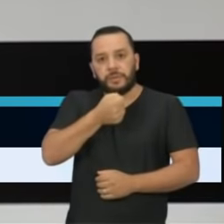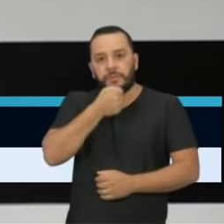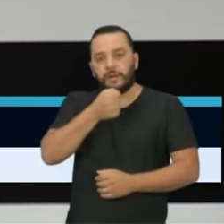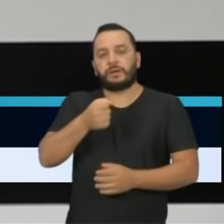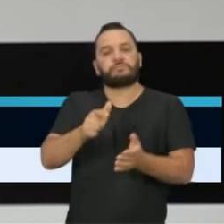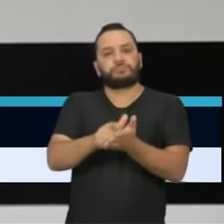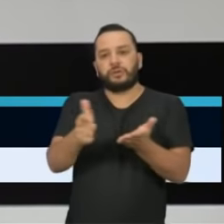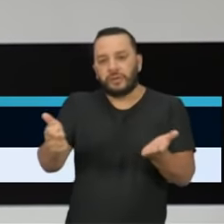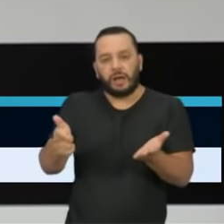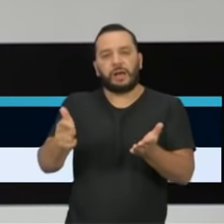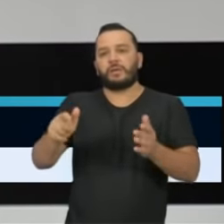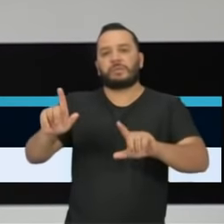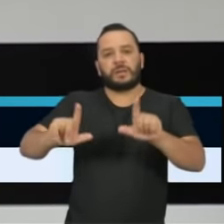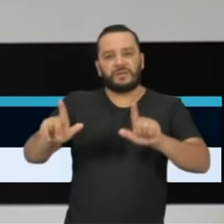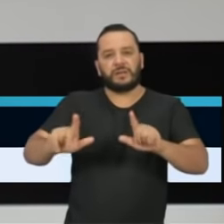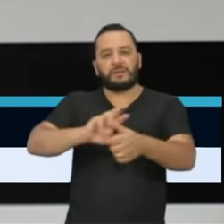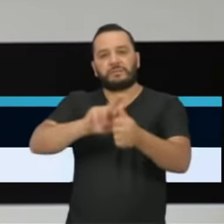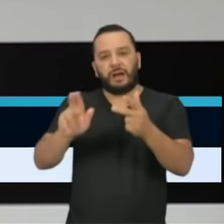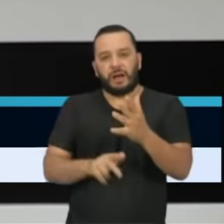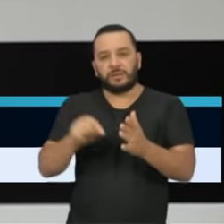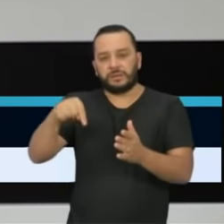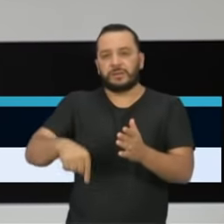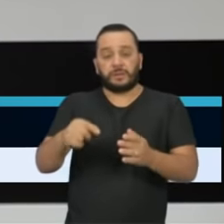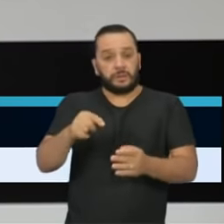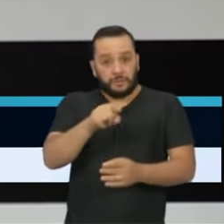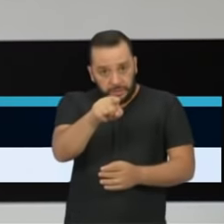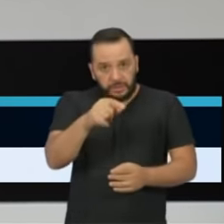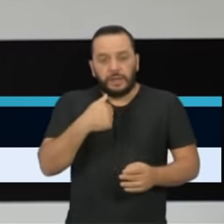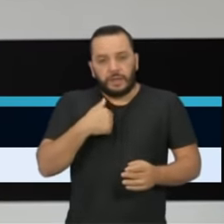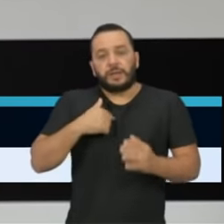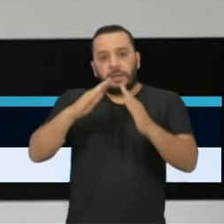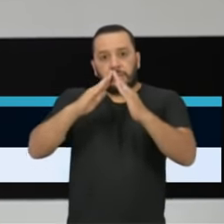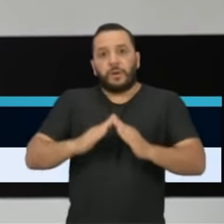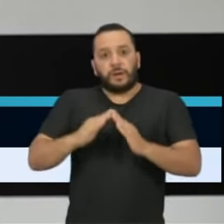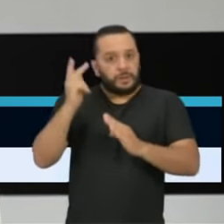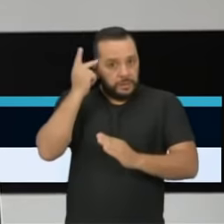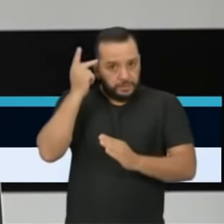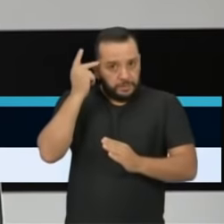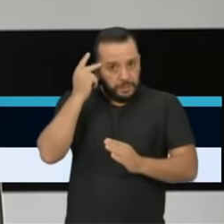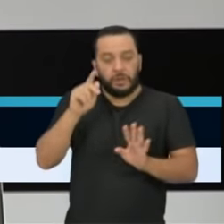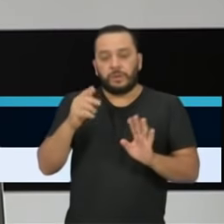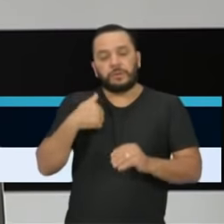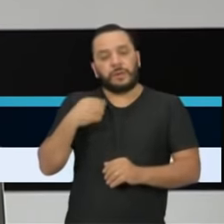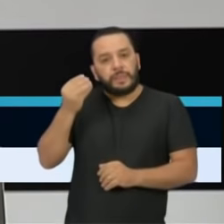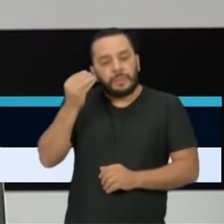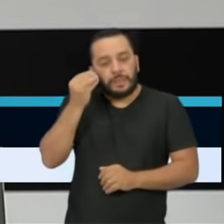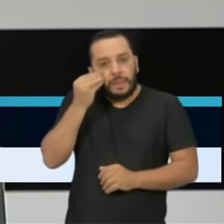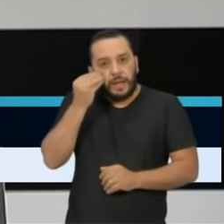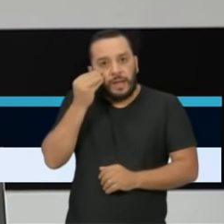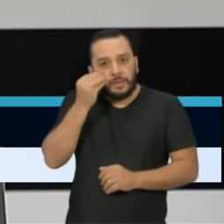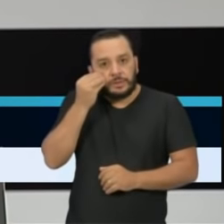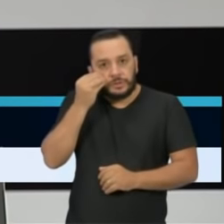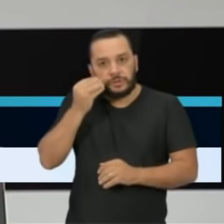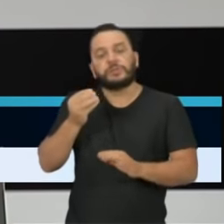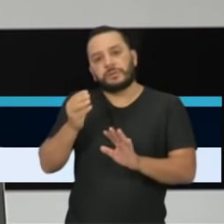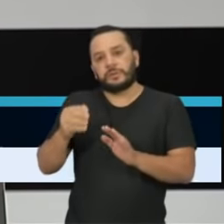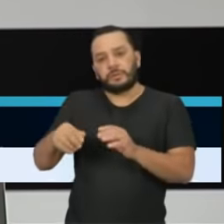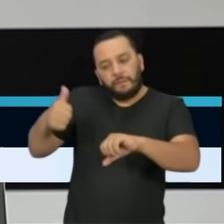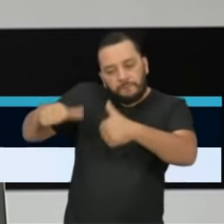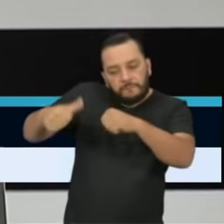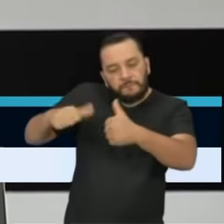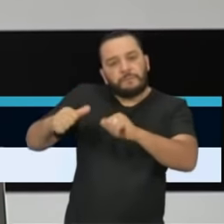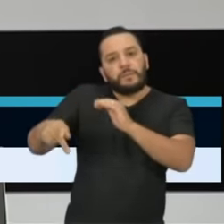imprensa e a vocês, brasileiros de São Paulo, que estão nas suas casas, que o teste do diagnóstico de detecção do novo